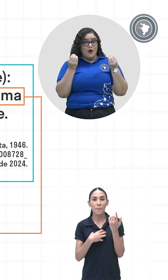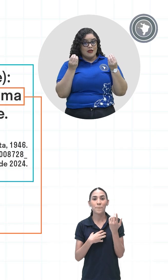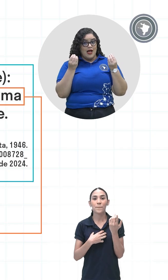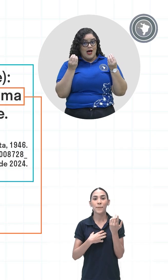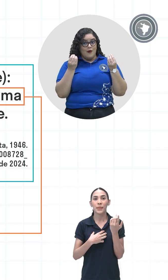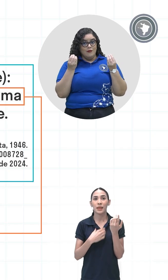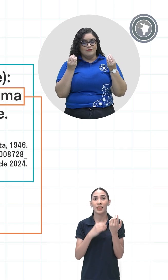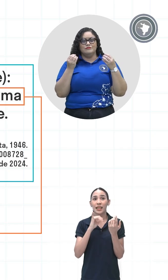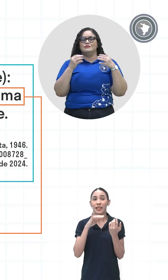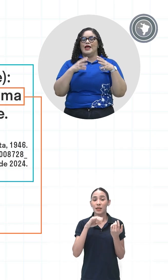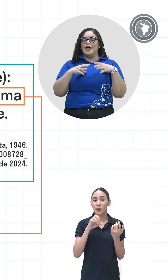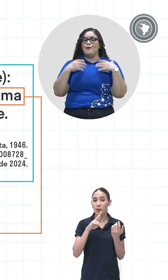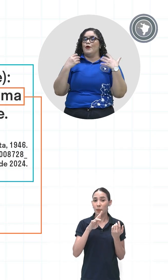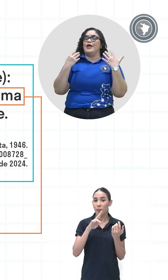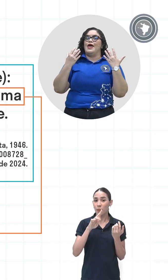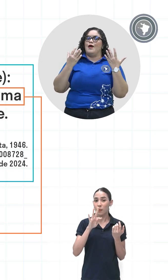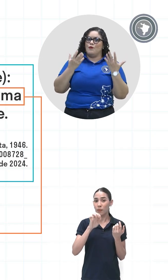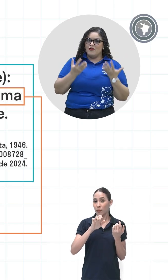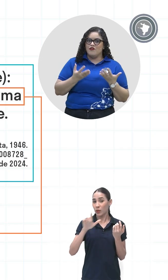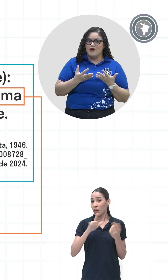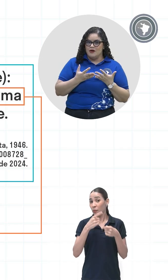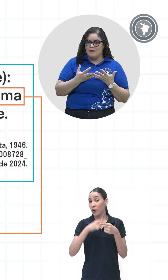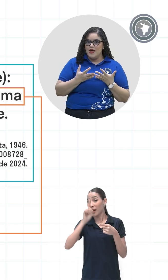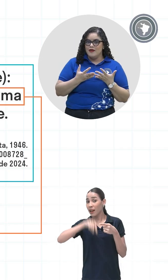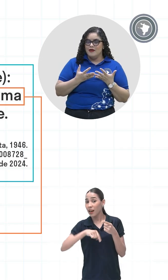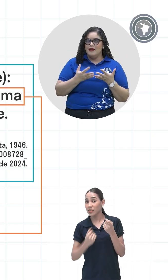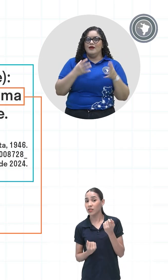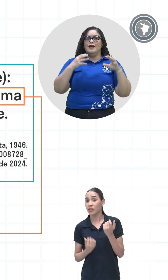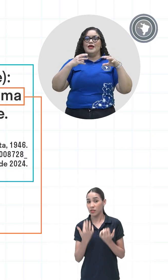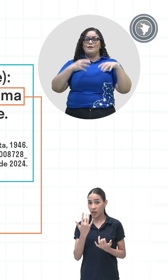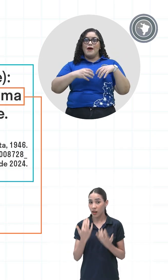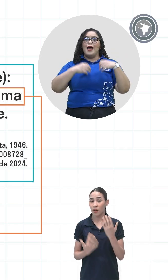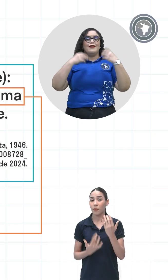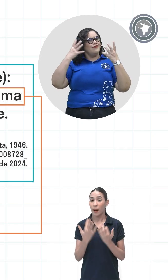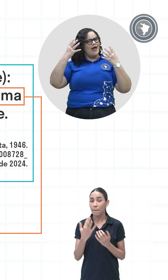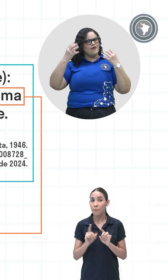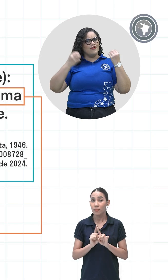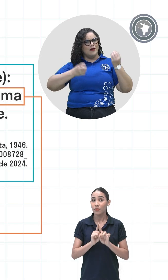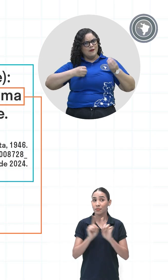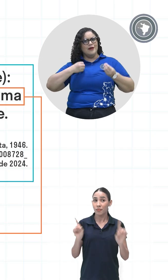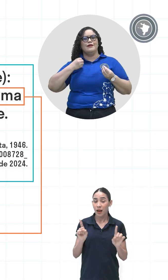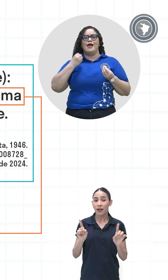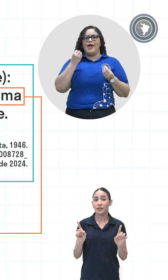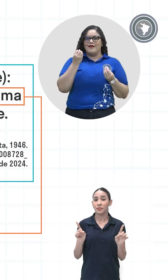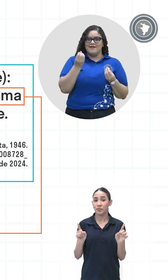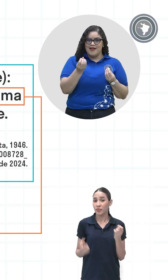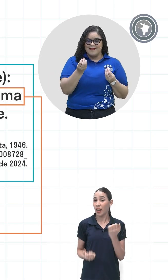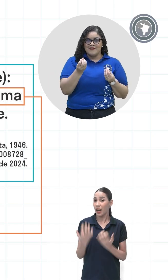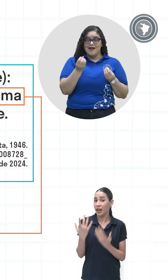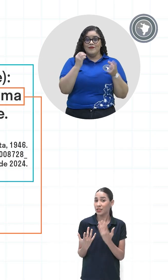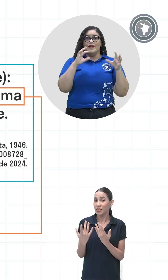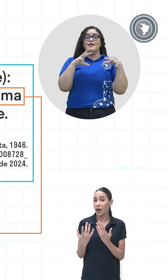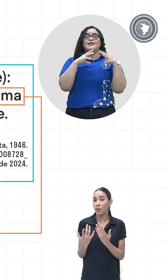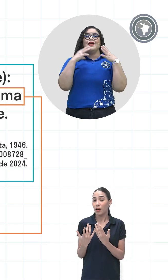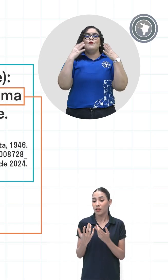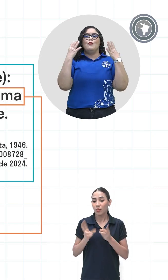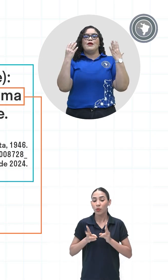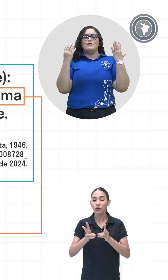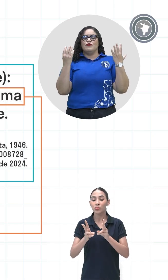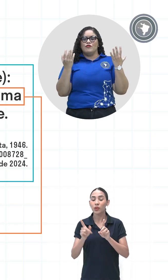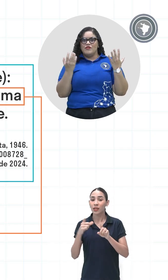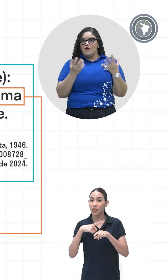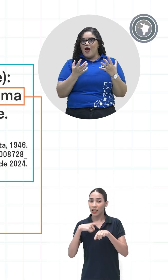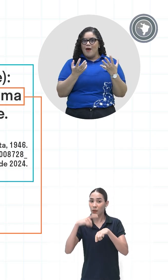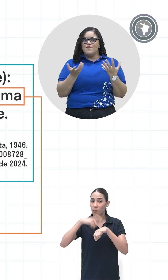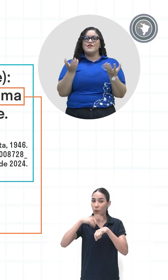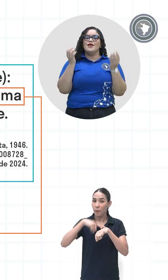É imortal, né? Porque é uma chama, mas a chama é acesa, tem o